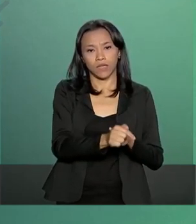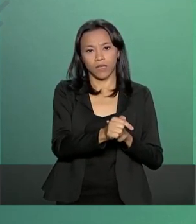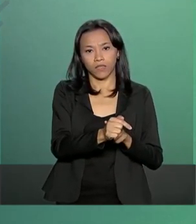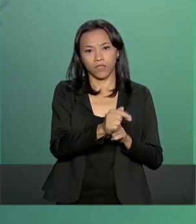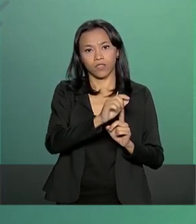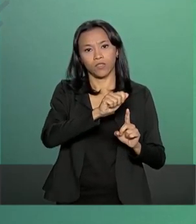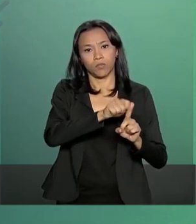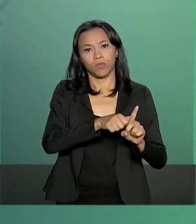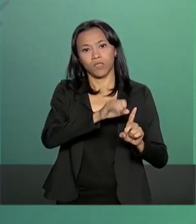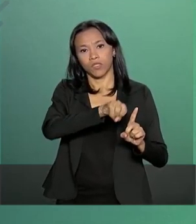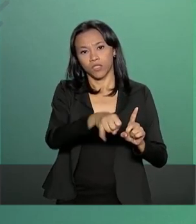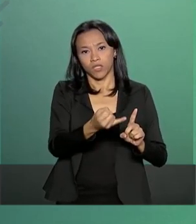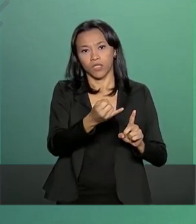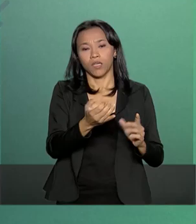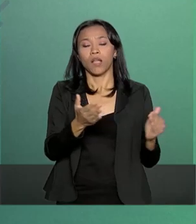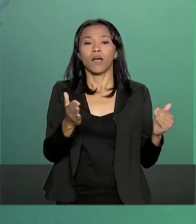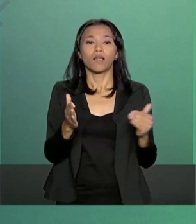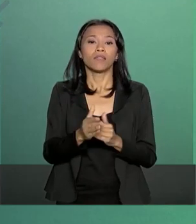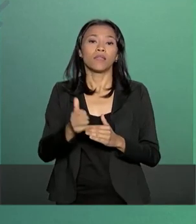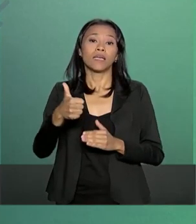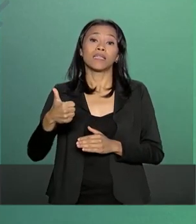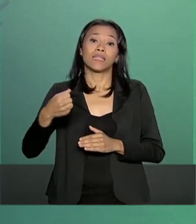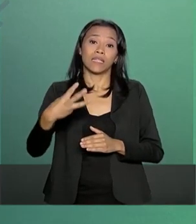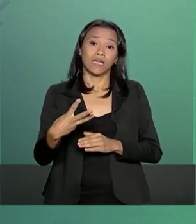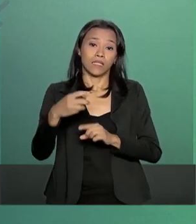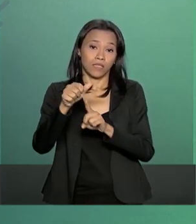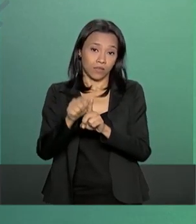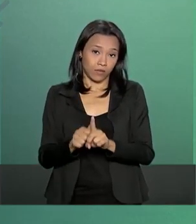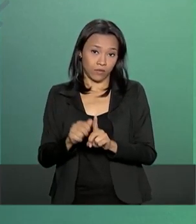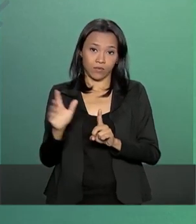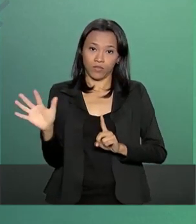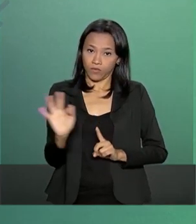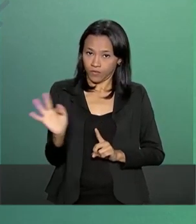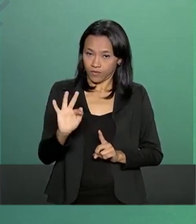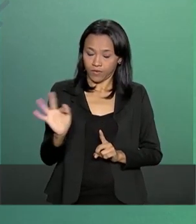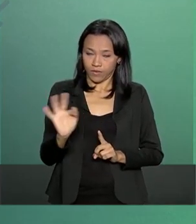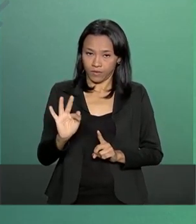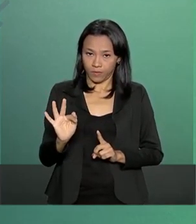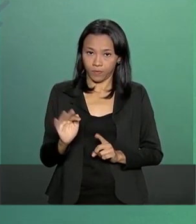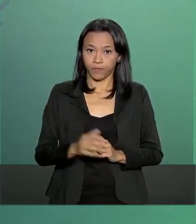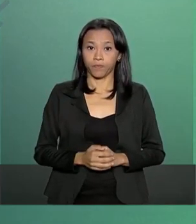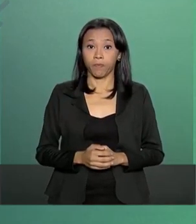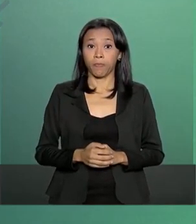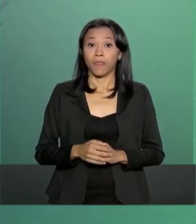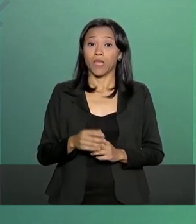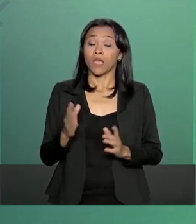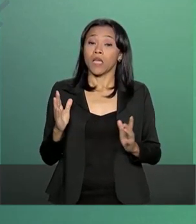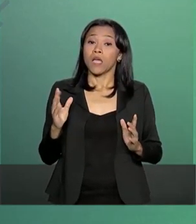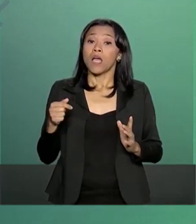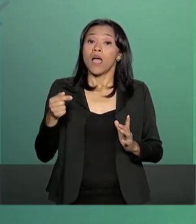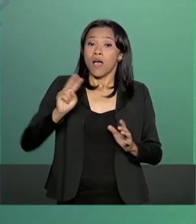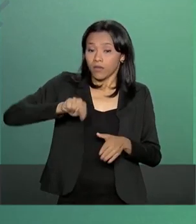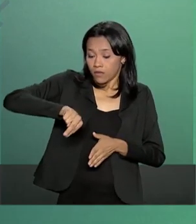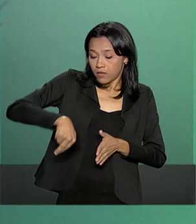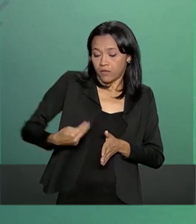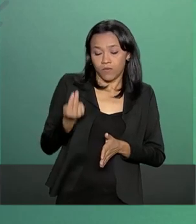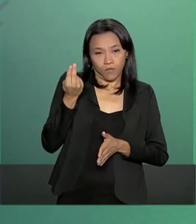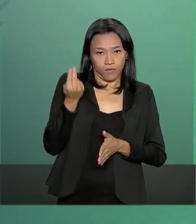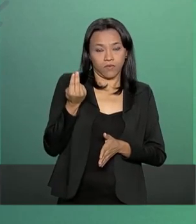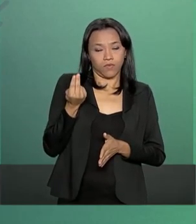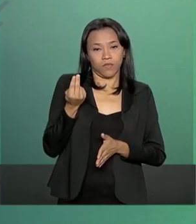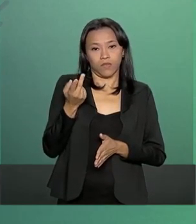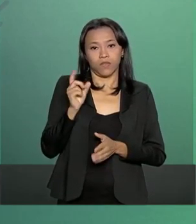de janeiro e 13 de fevereiro. A programação da cirurgia eletiva